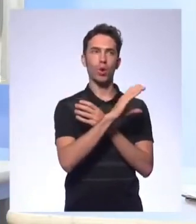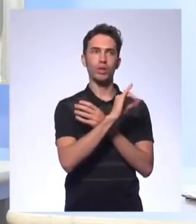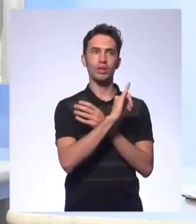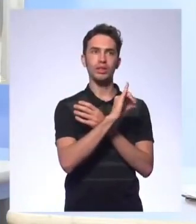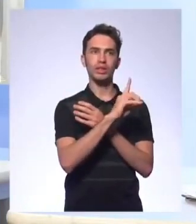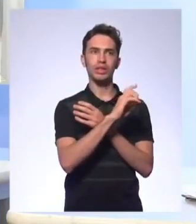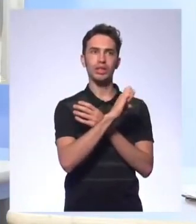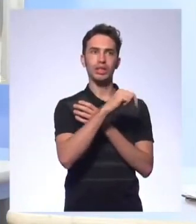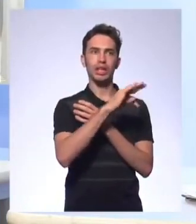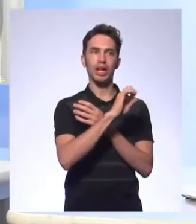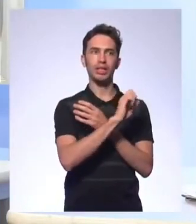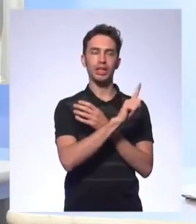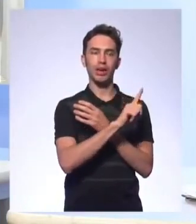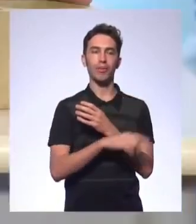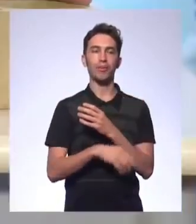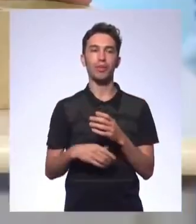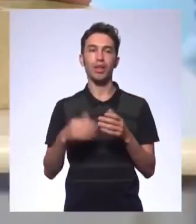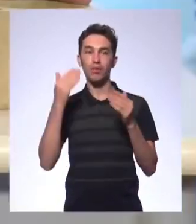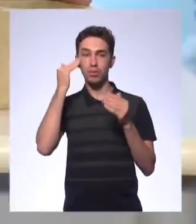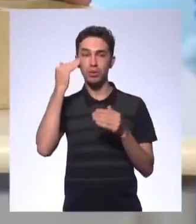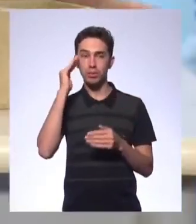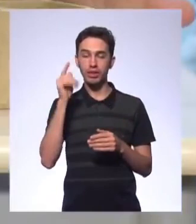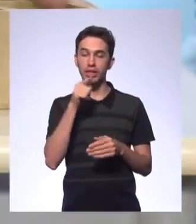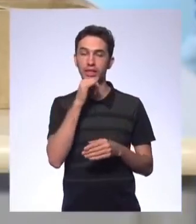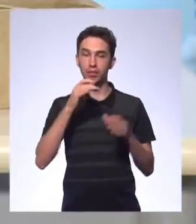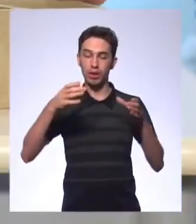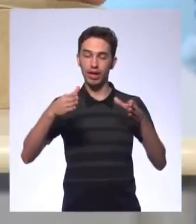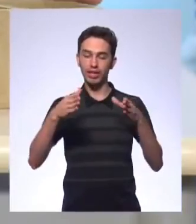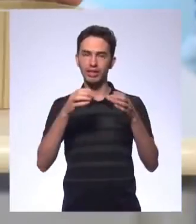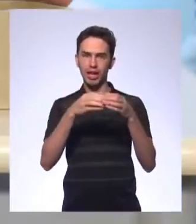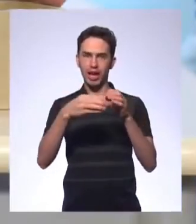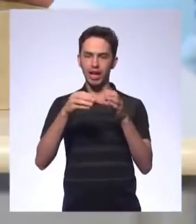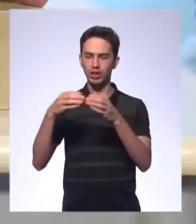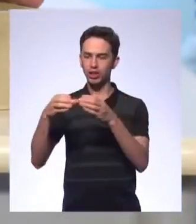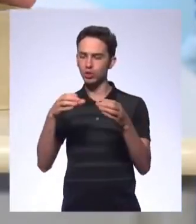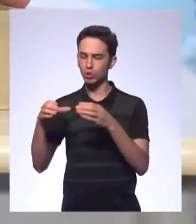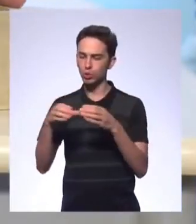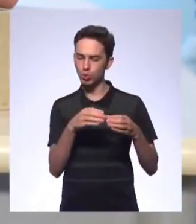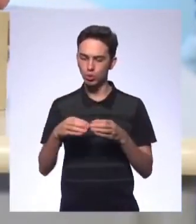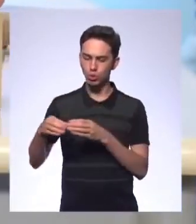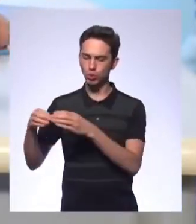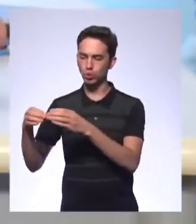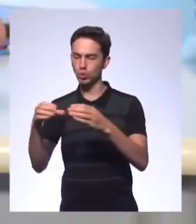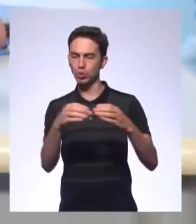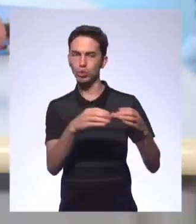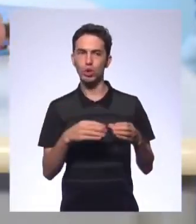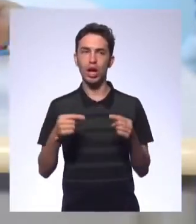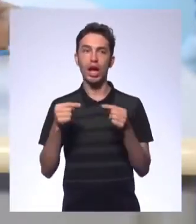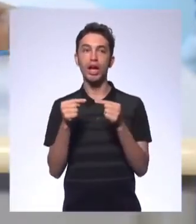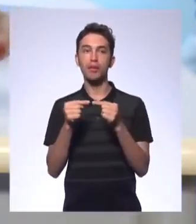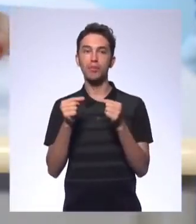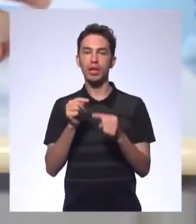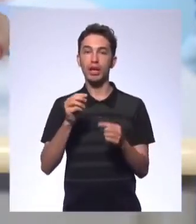caixinhas aqui todas, elas são o Império Romano. Aqui, tudo juntinho,